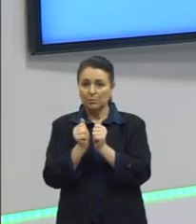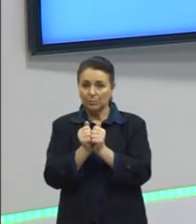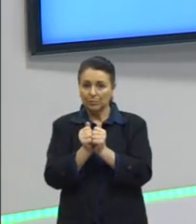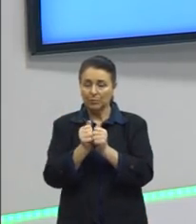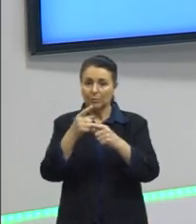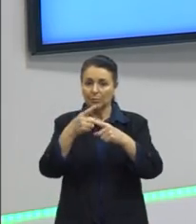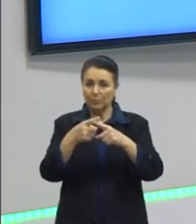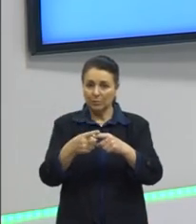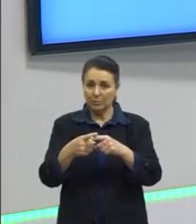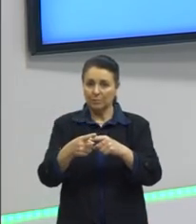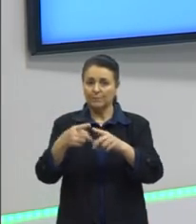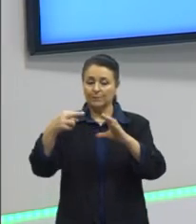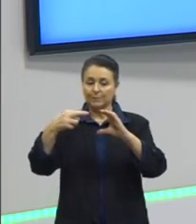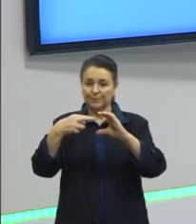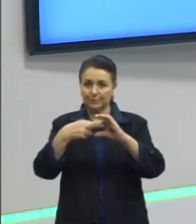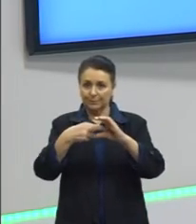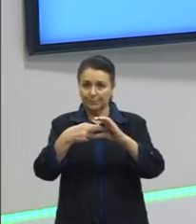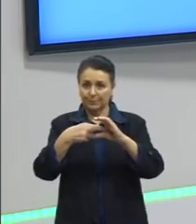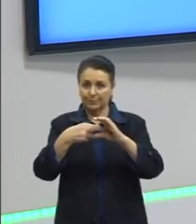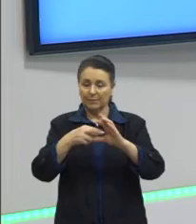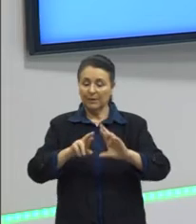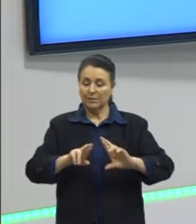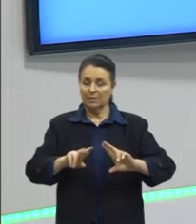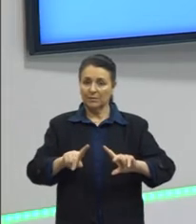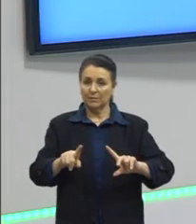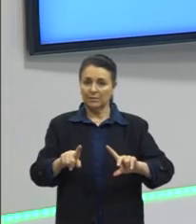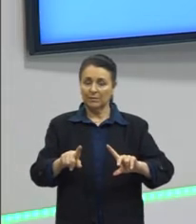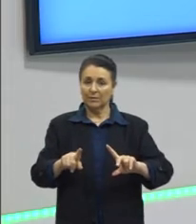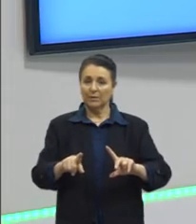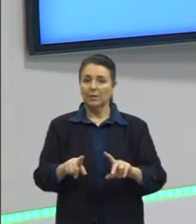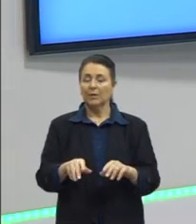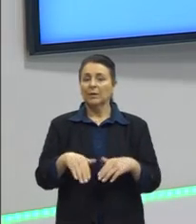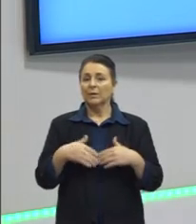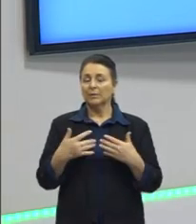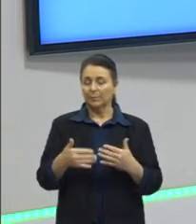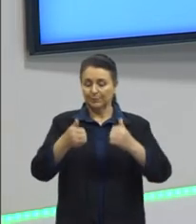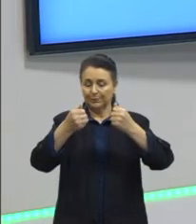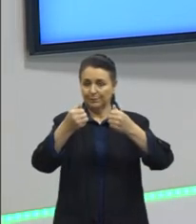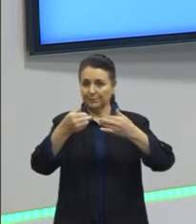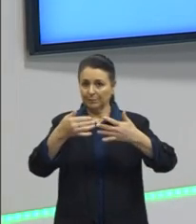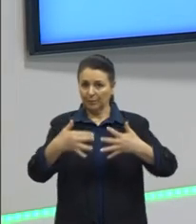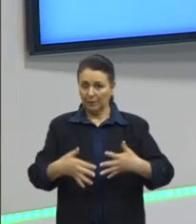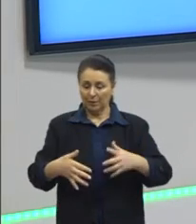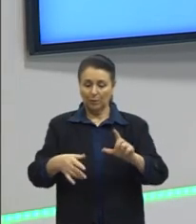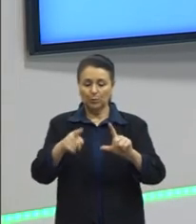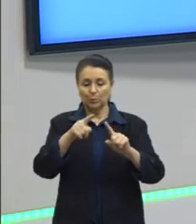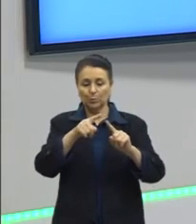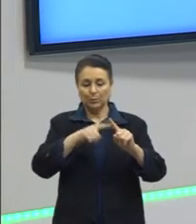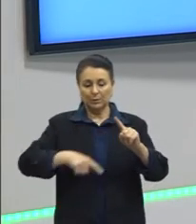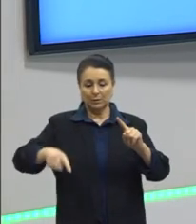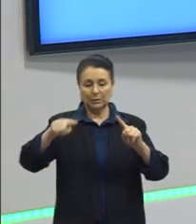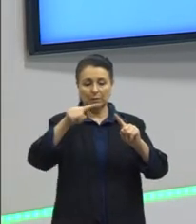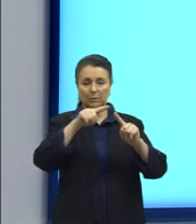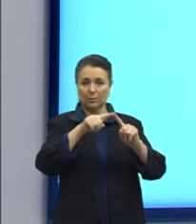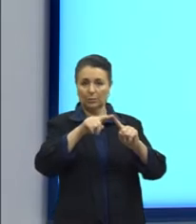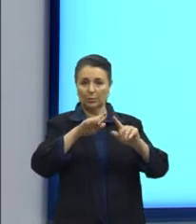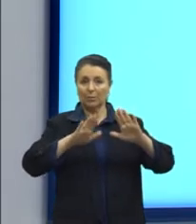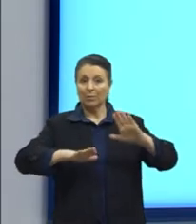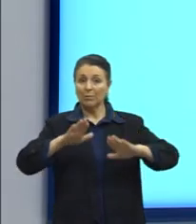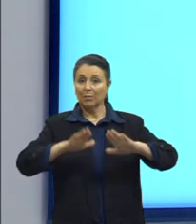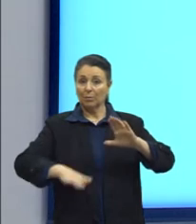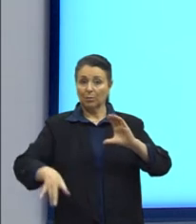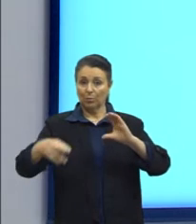pelo raio tá ela é diferente então digamos assim né quando a gente fala então um círculo dependendo do meu